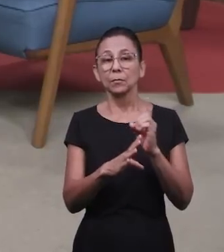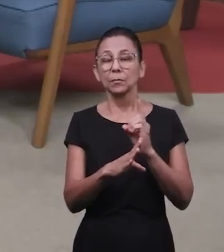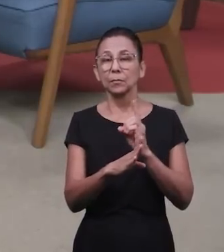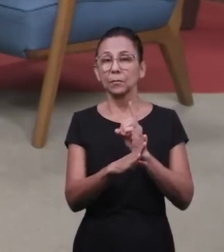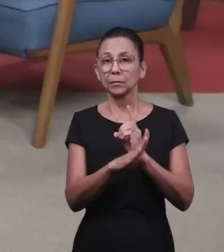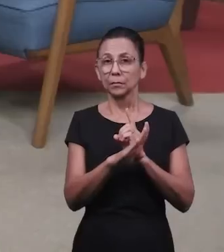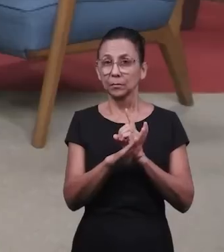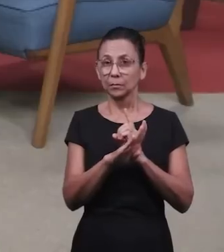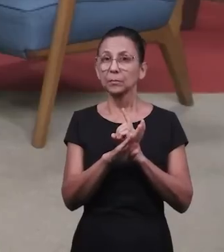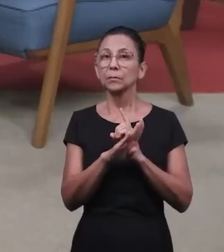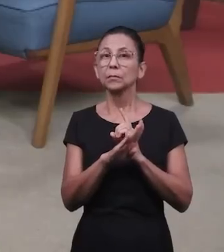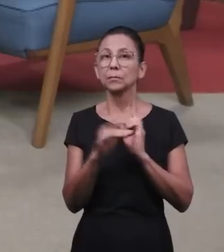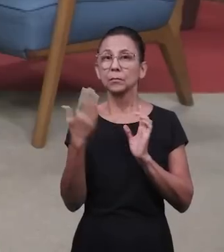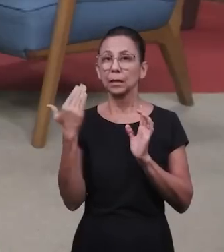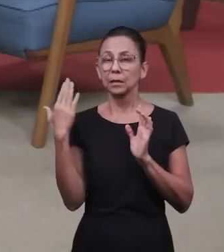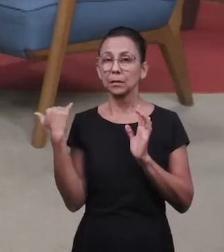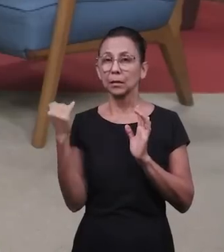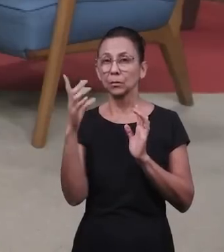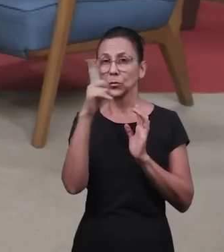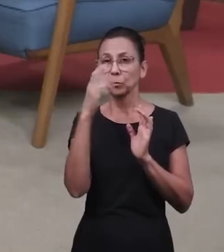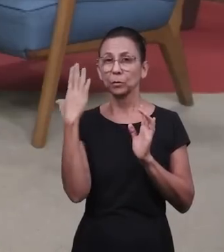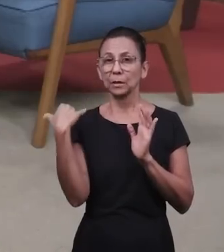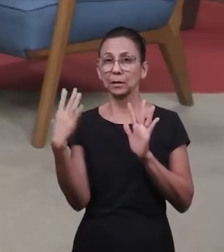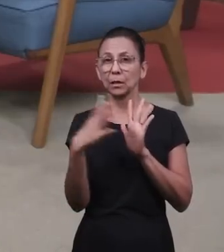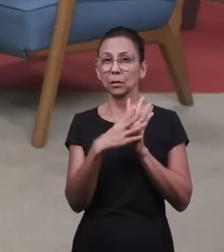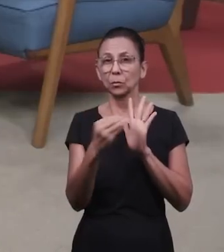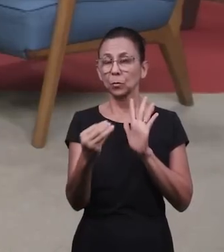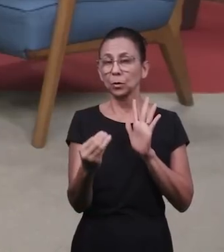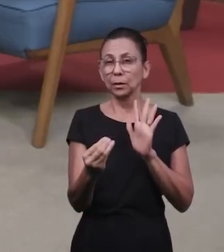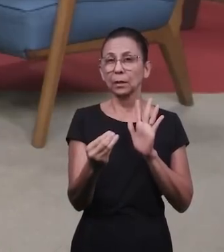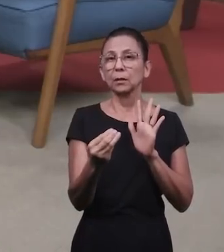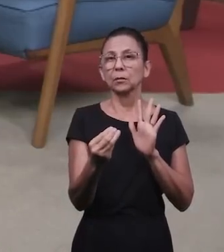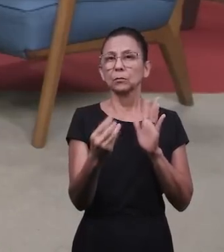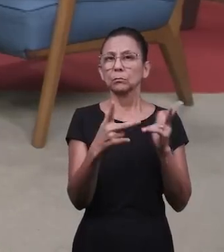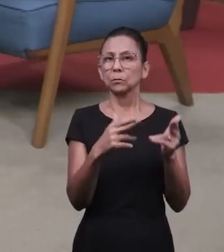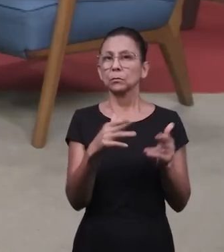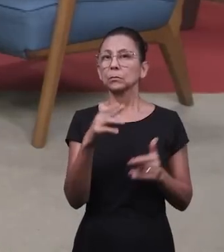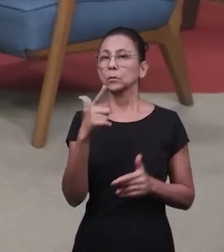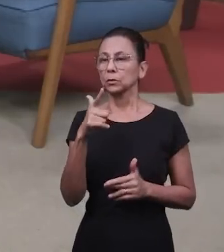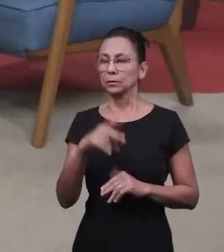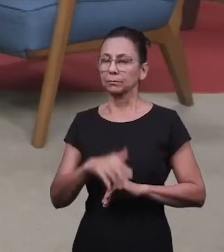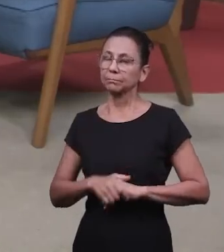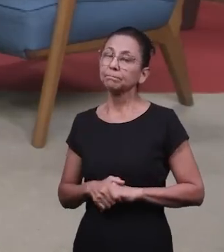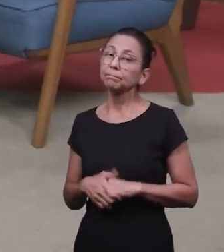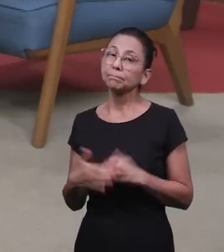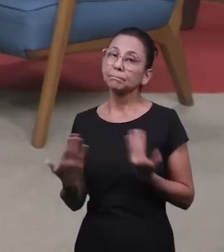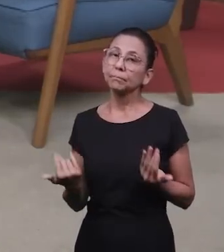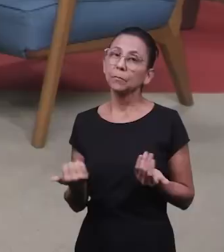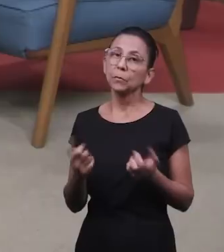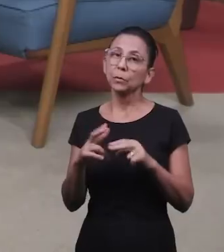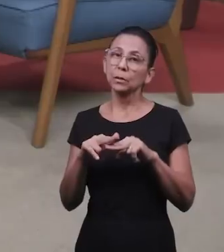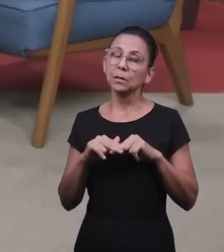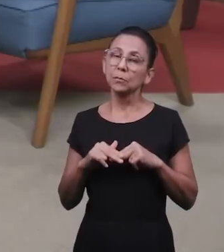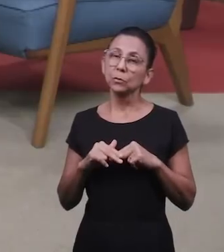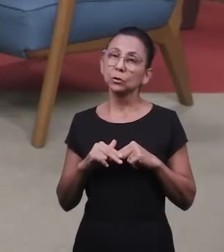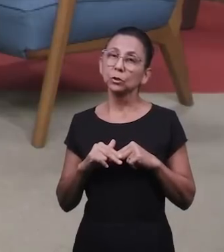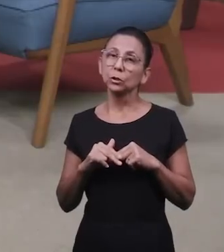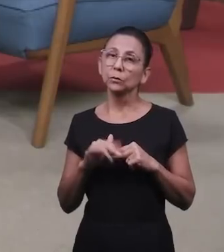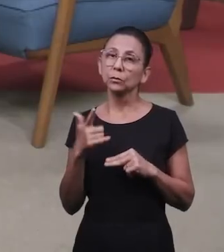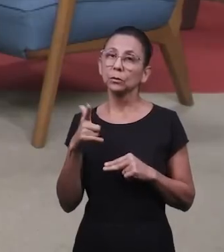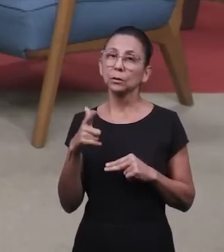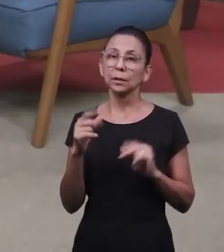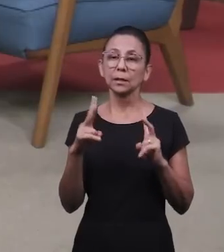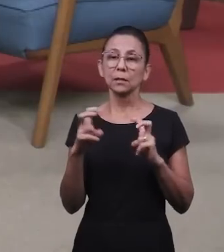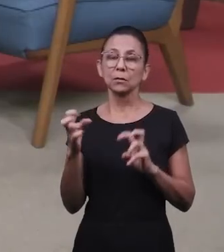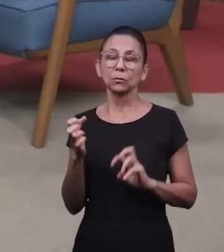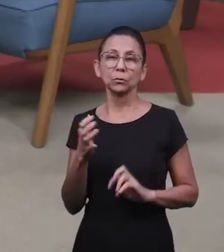no modelo que vem sendo feito no último domingo. E, por conta disso, nós não entramos num assunto novo. Não houve a